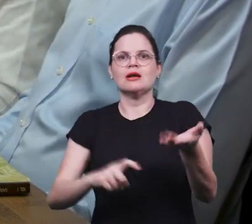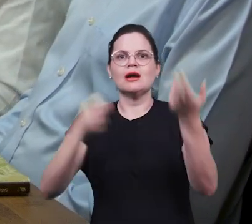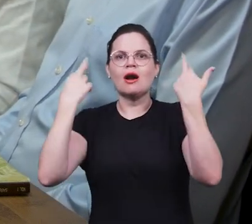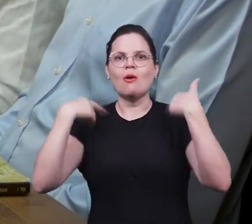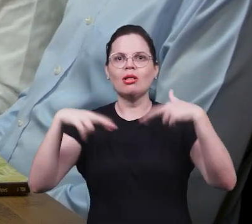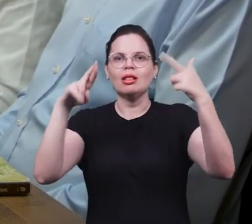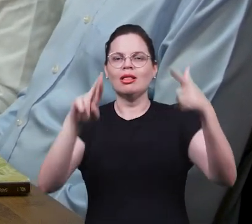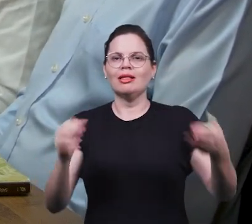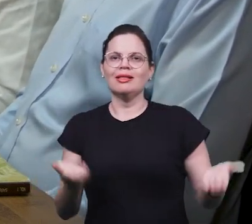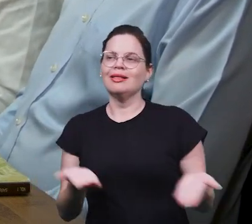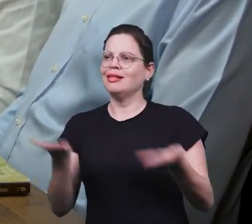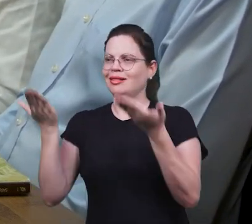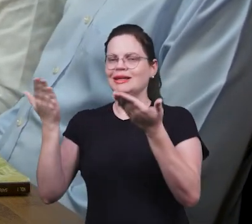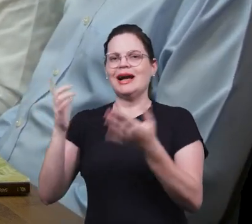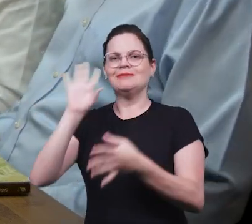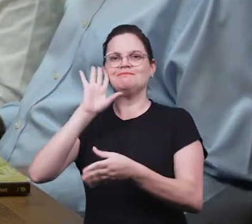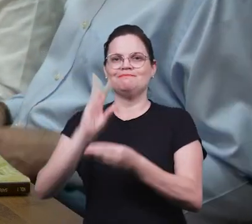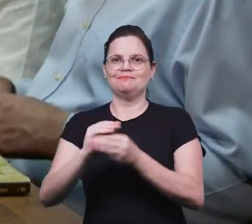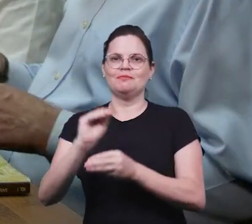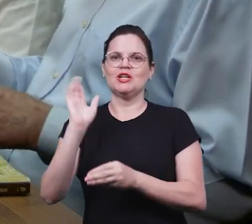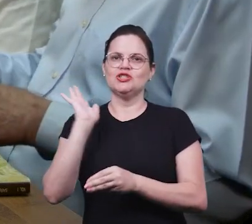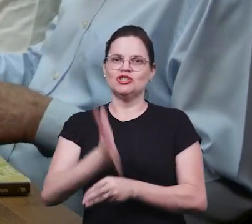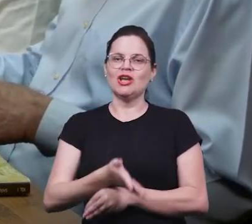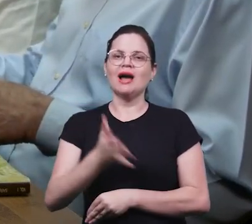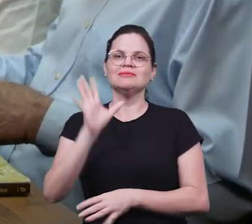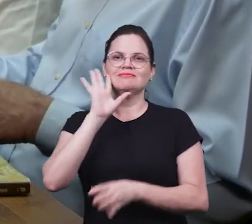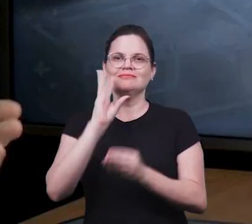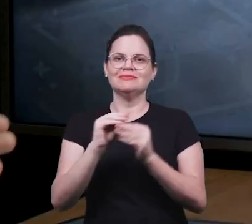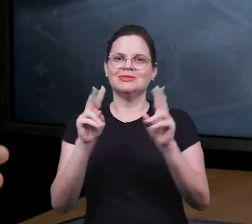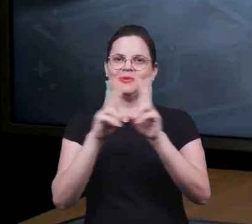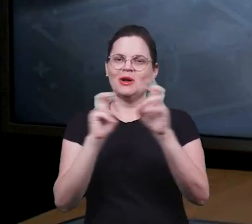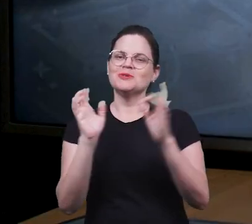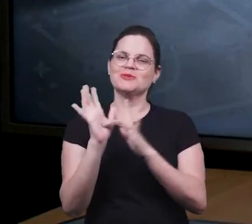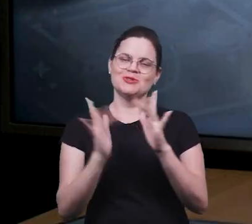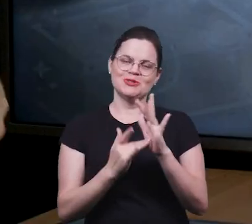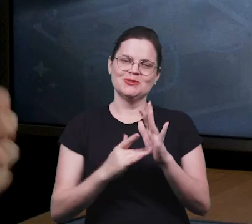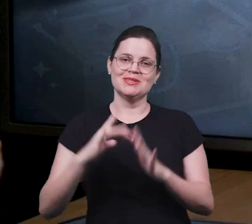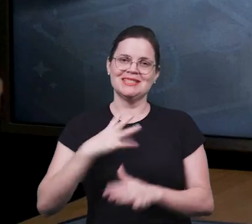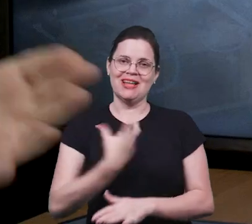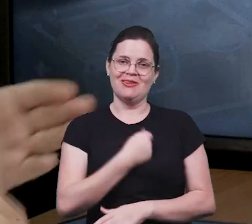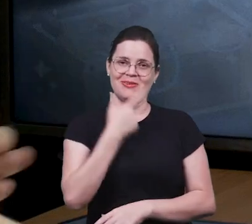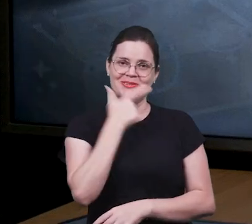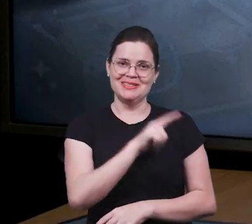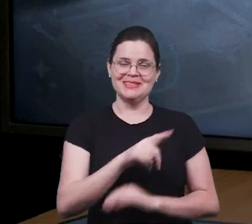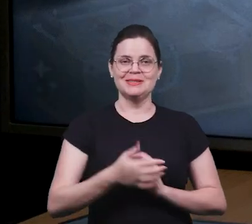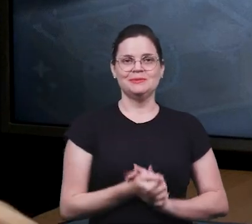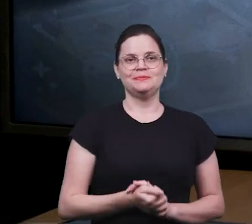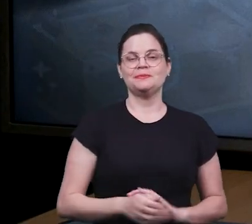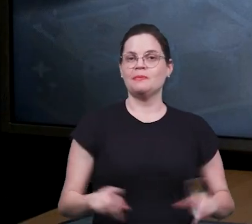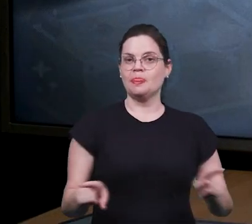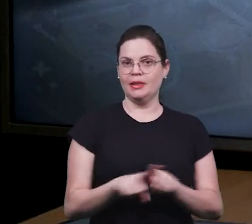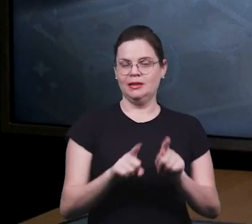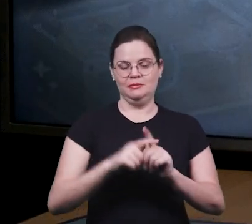Que maravilha. Agora, pastor Fernando, nós vemos aqui no capítulo 4 ainda, né?